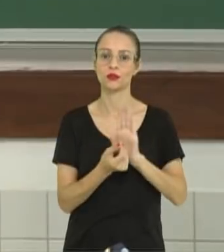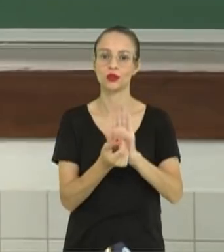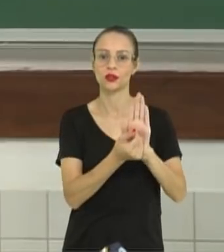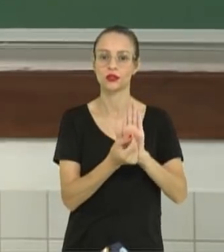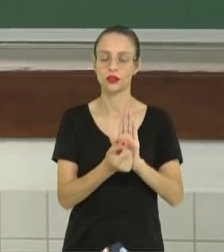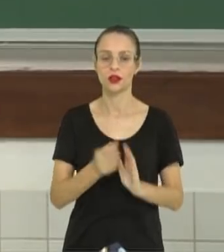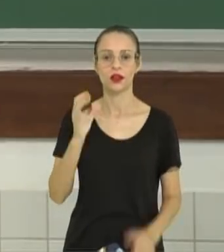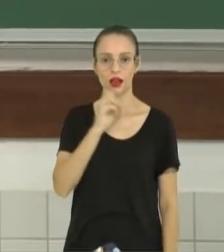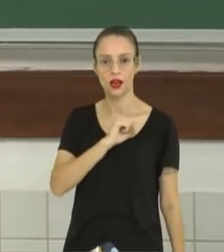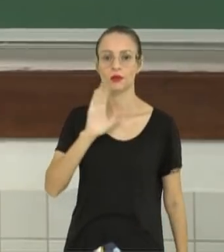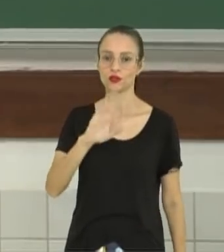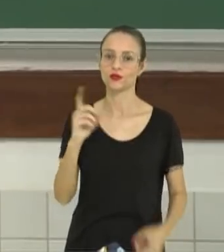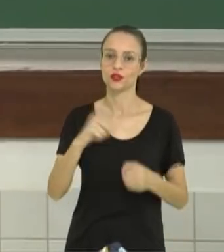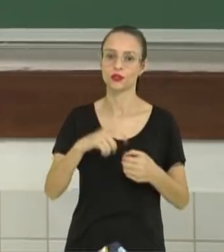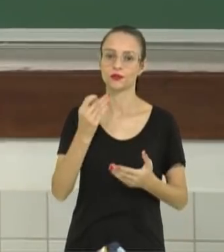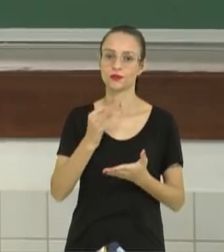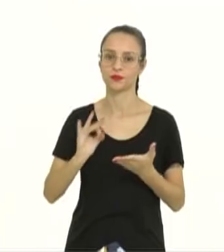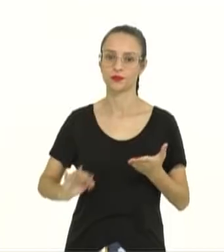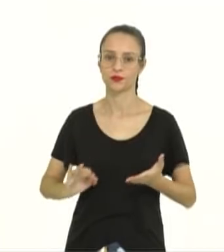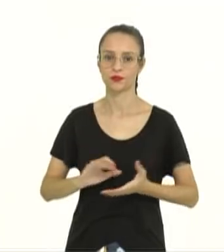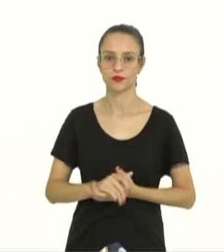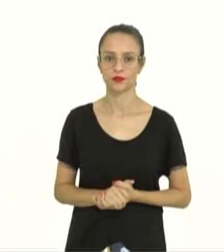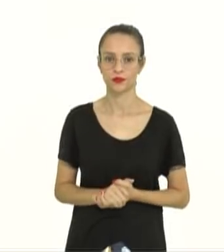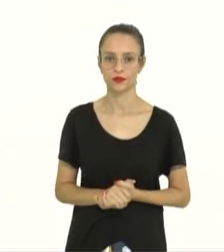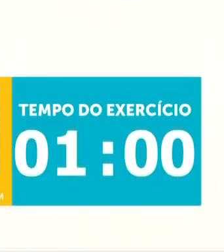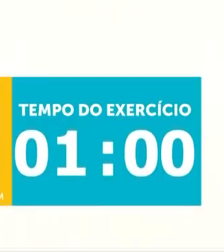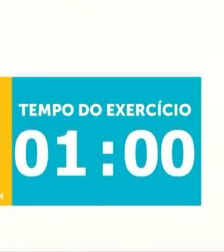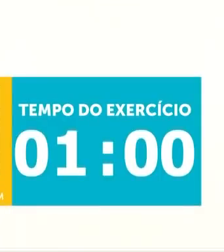burguesia? É rapidinho, a gente já volta para a correção.